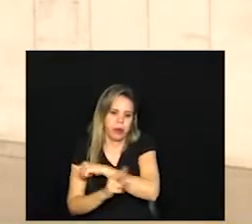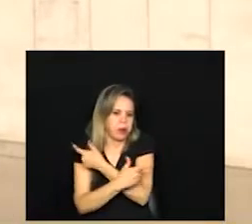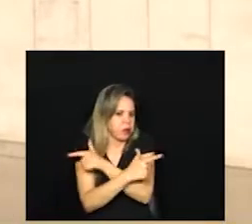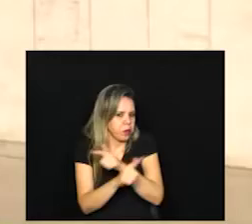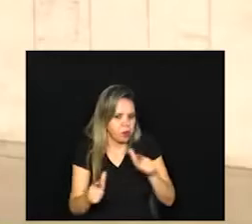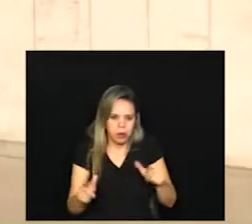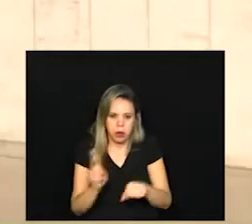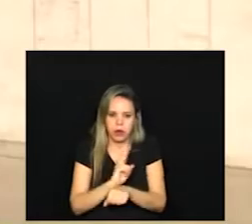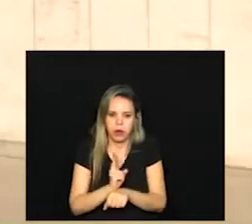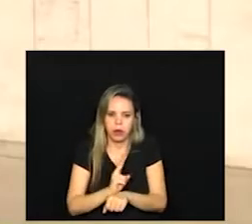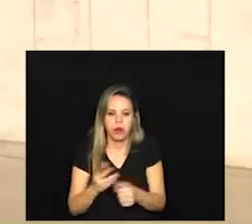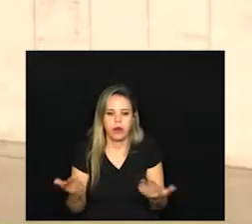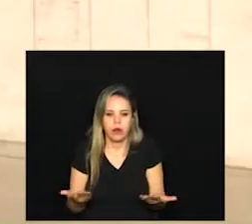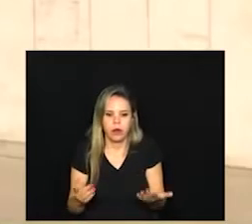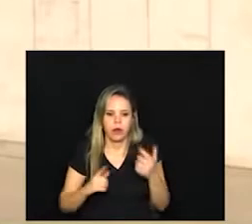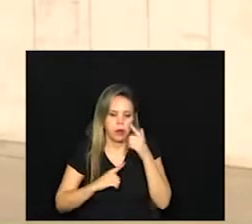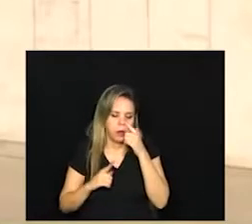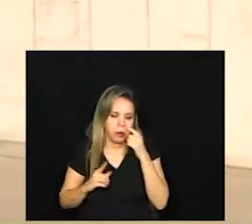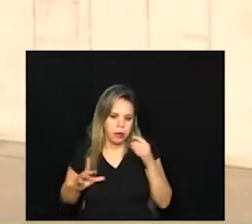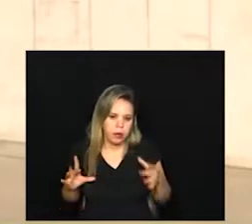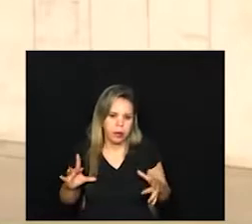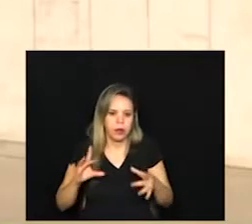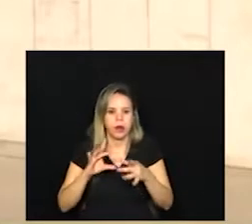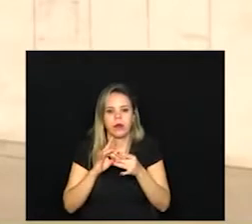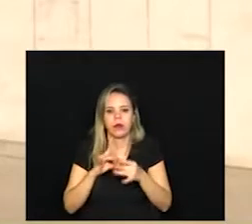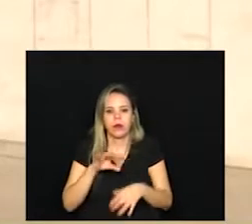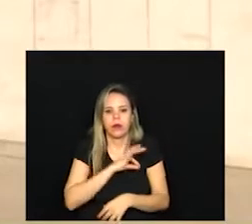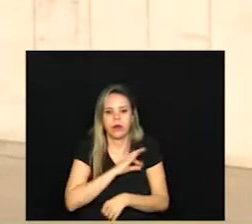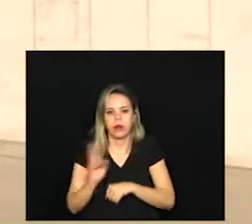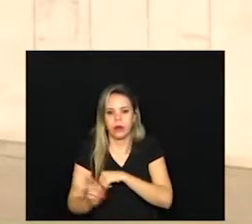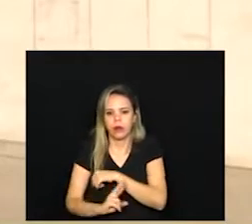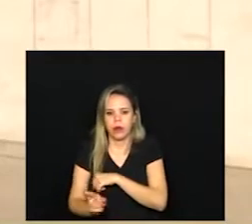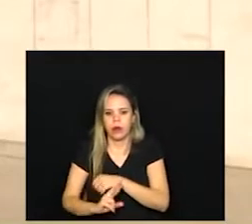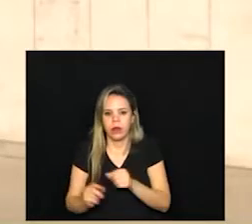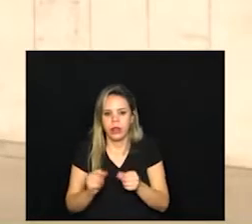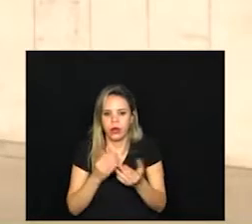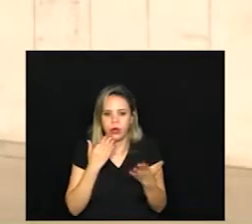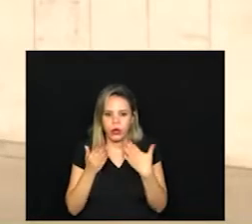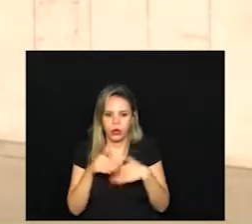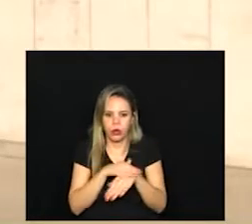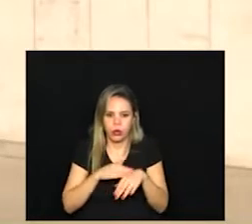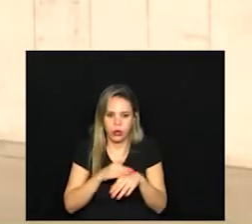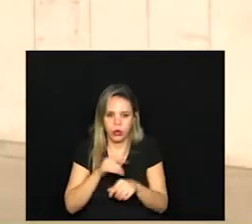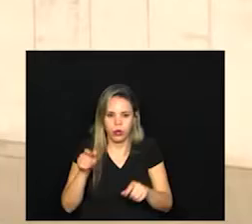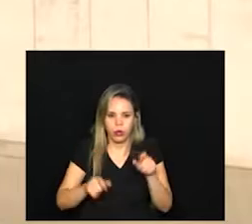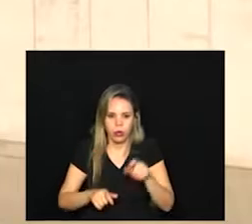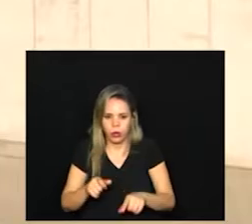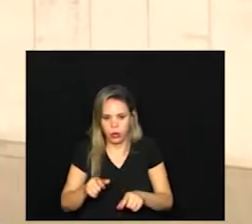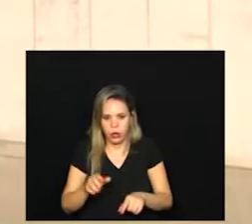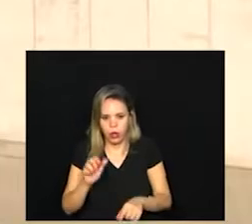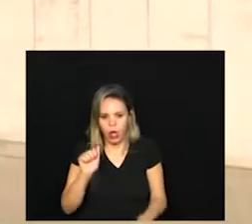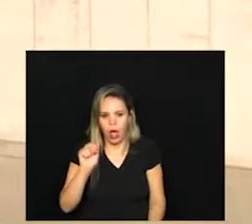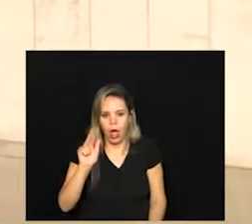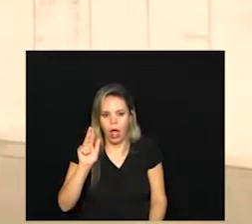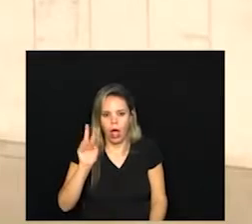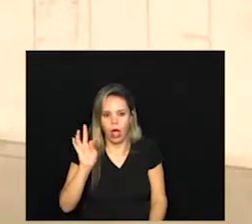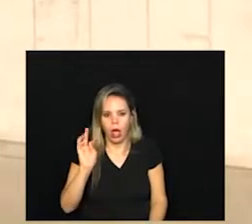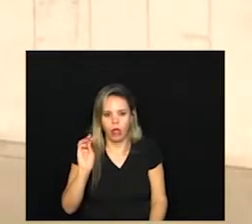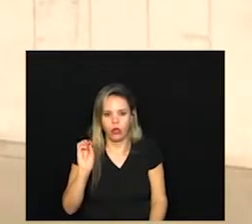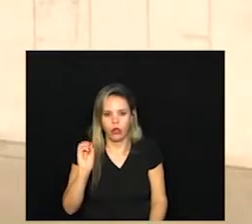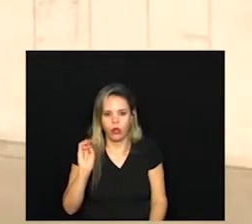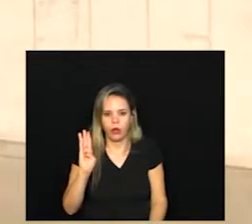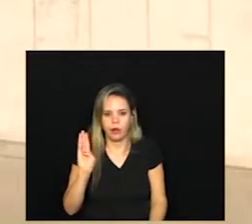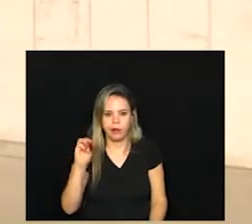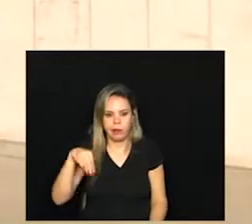segurança. Então, agora, nós temos essa parceria, a Polícia Rodoviária faz a abordagem dessa pessoa, a Autoban faz o primeiro